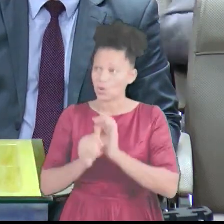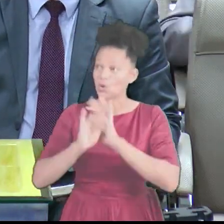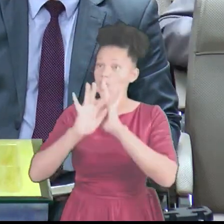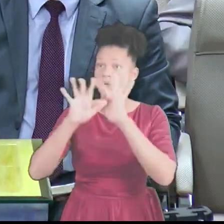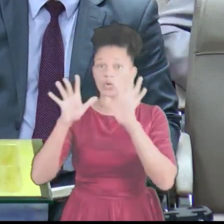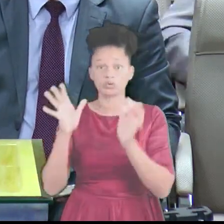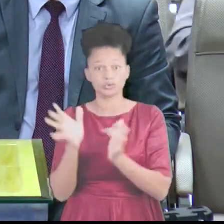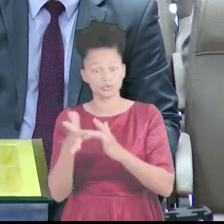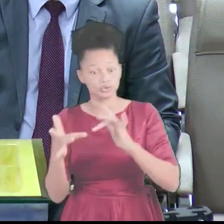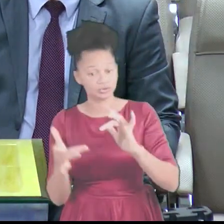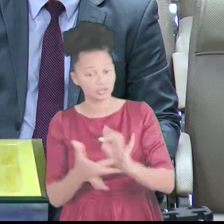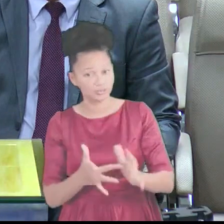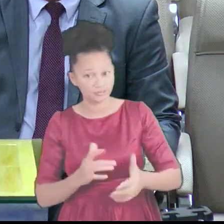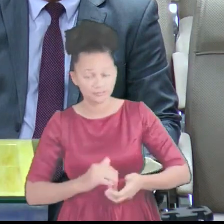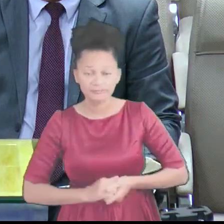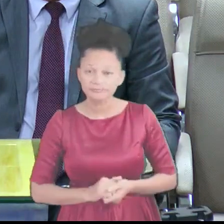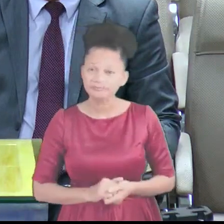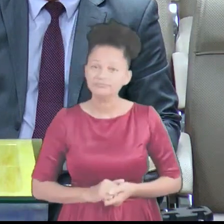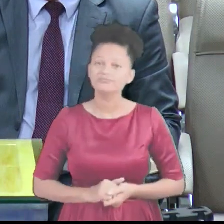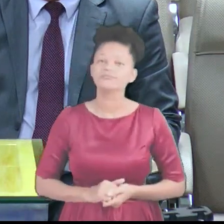Glória a Jesus.